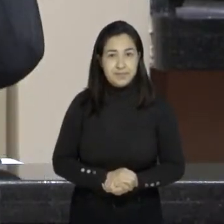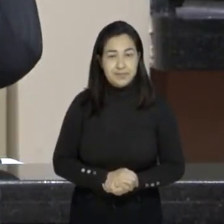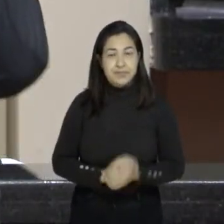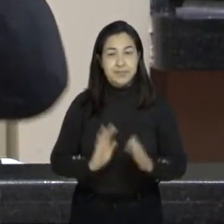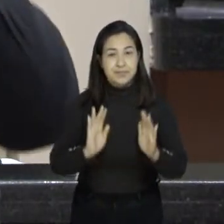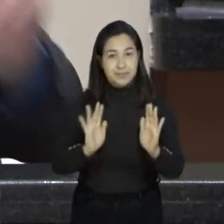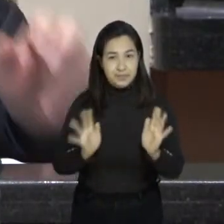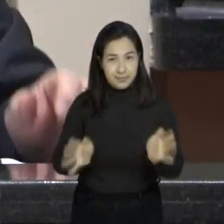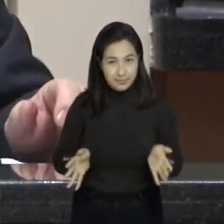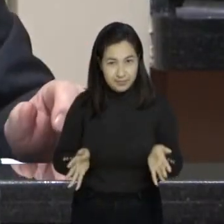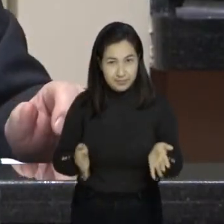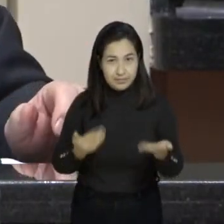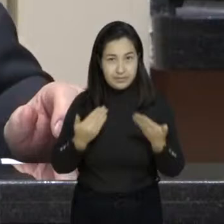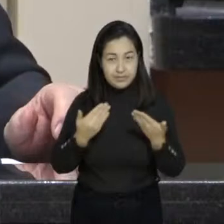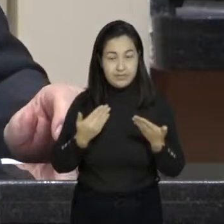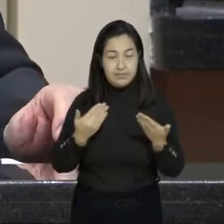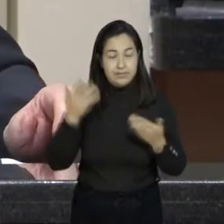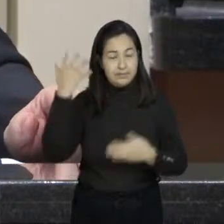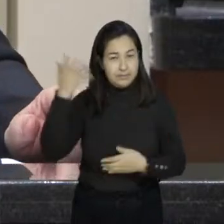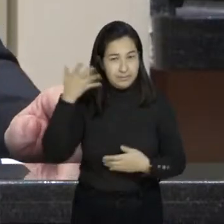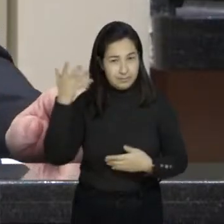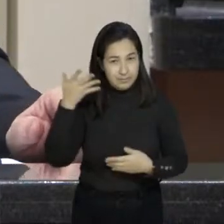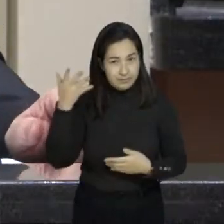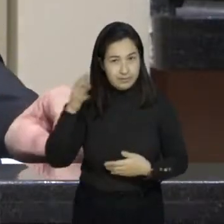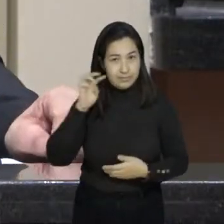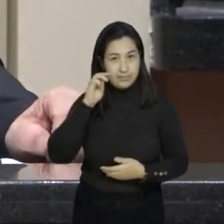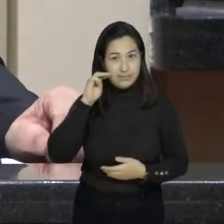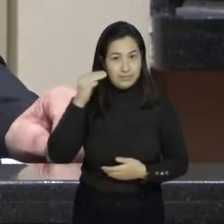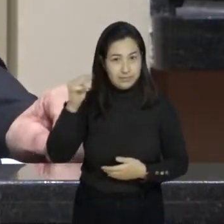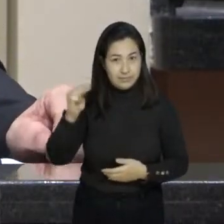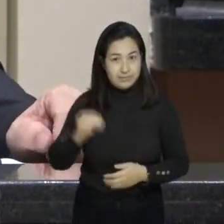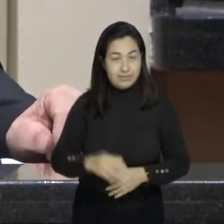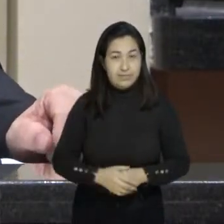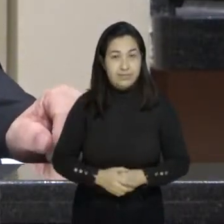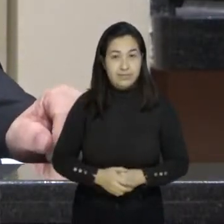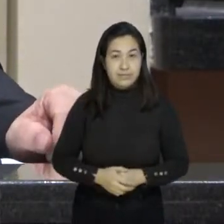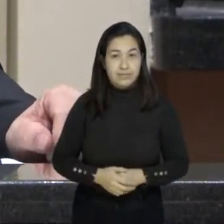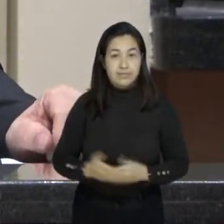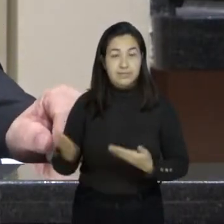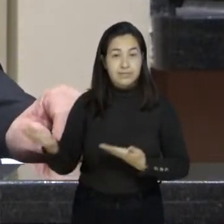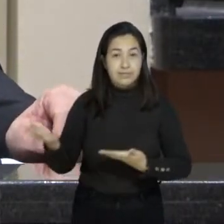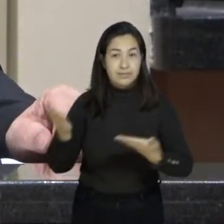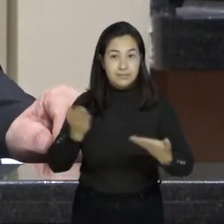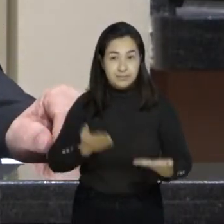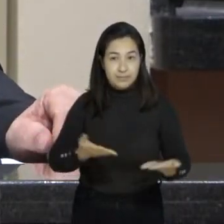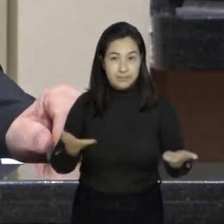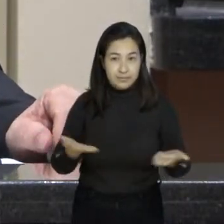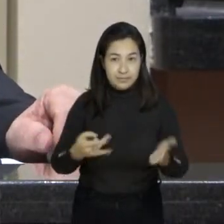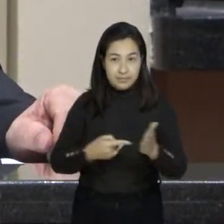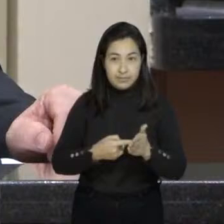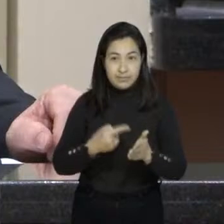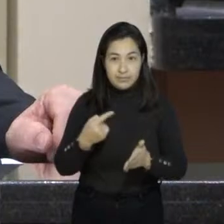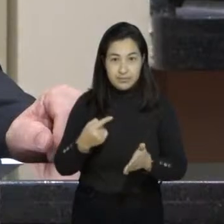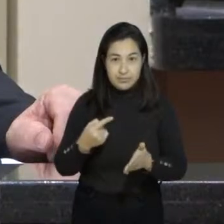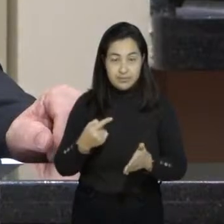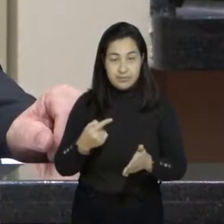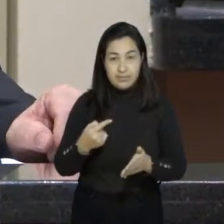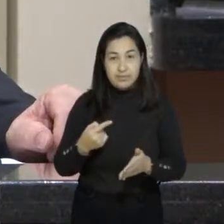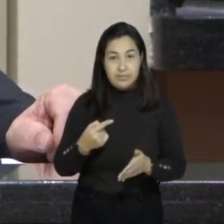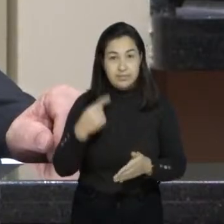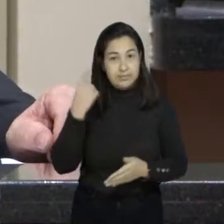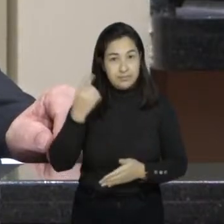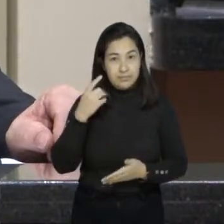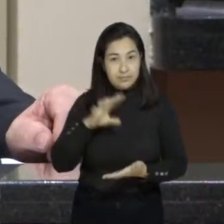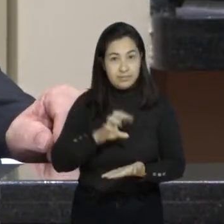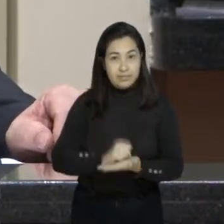a manifestação Deputado Mateus cadorin na sequência escrito para falar Deputado